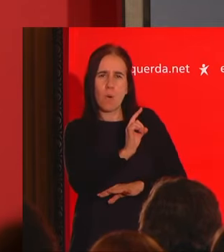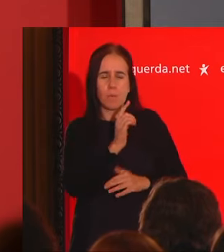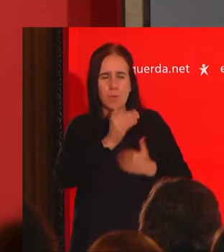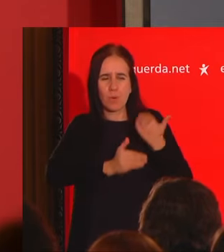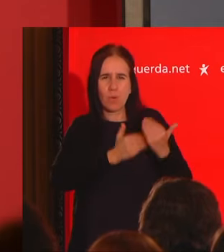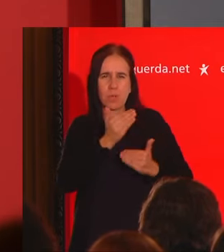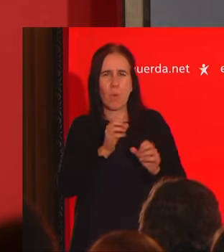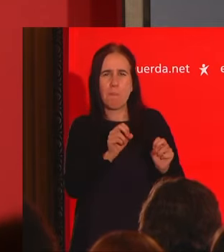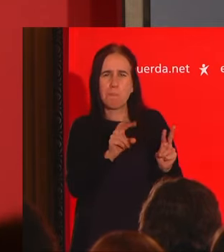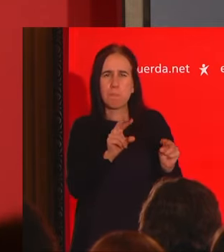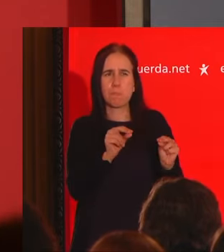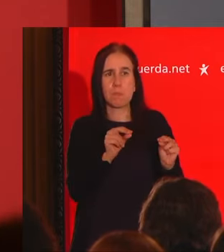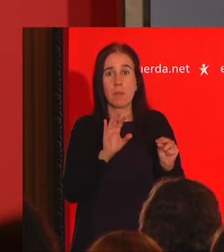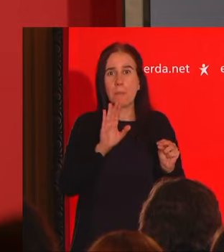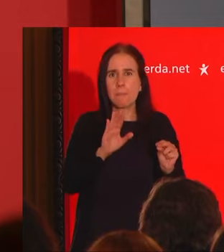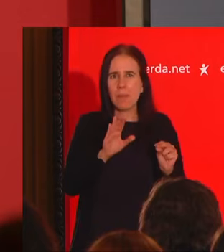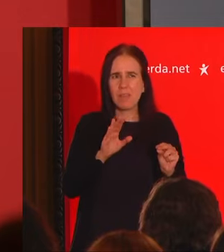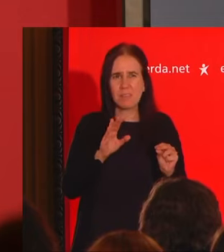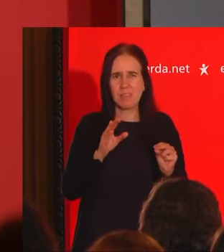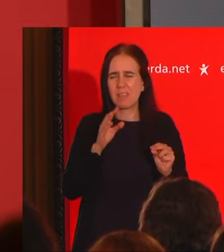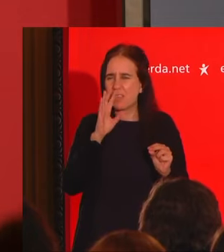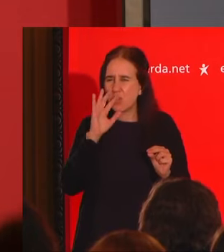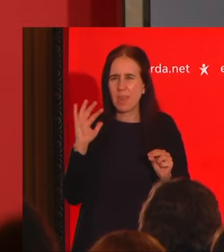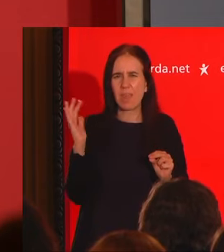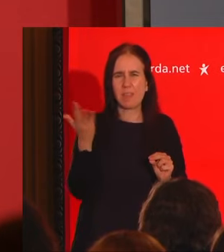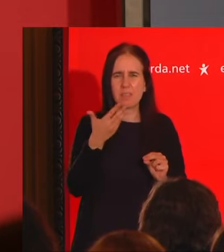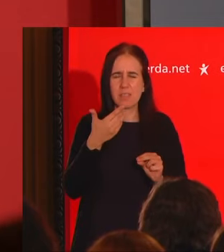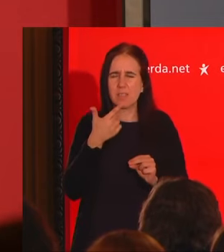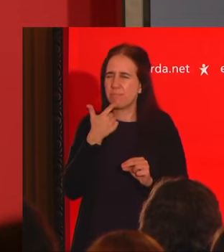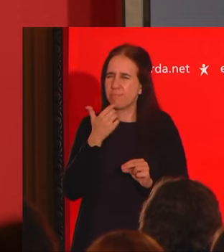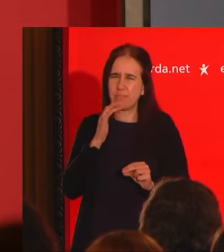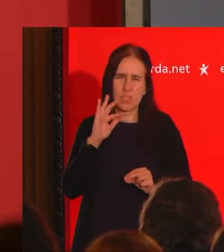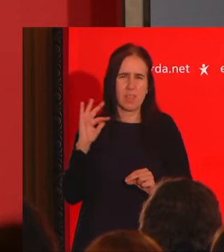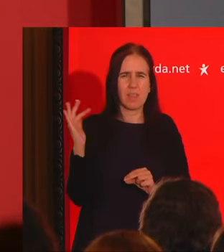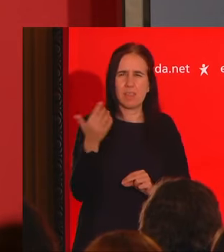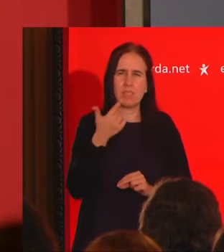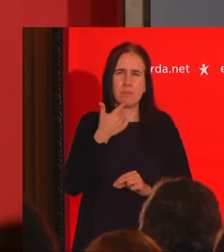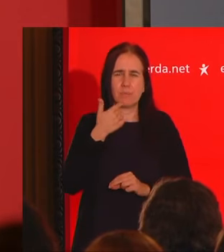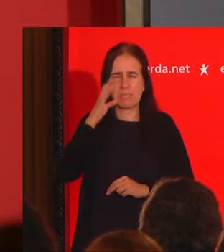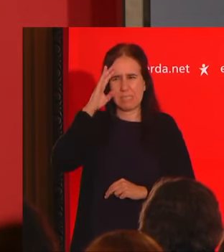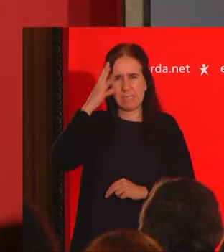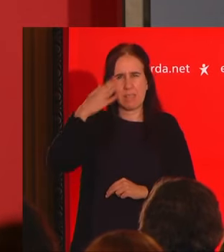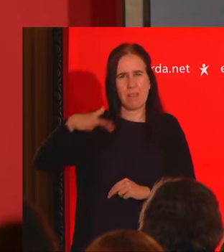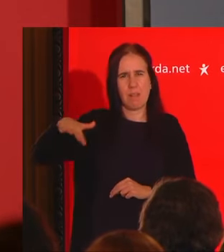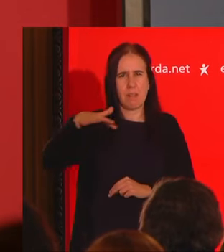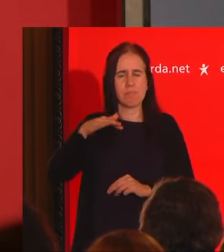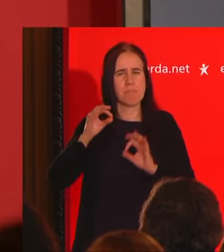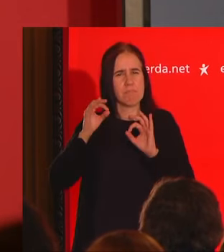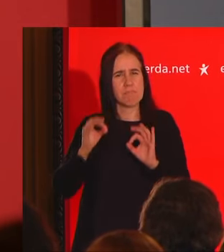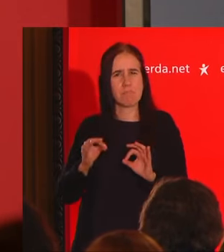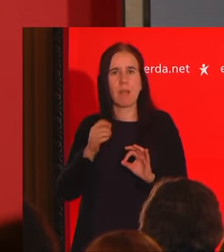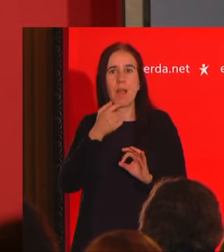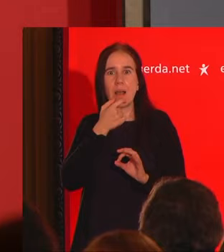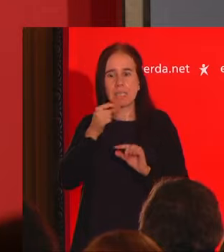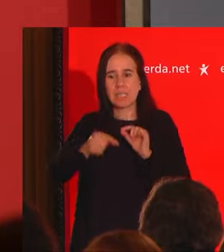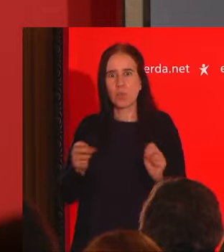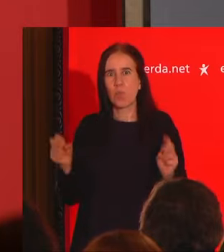continuar impune. Mas há tanta gente, mas mesmo tanta gente, que sabe que é preciso um